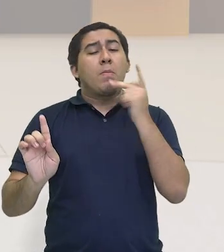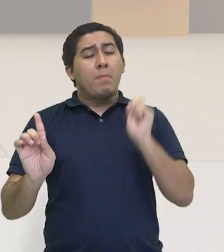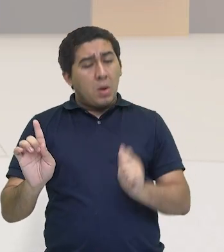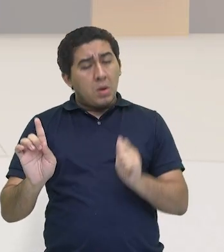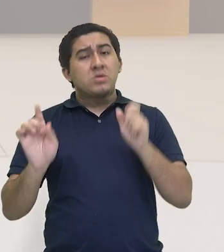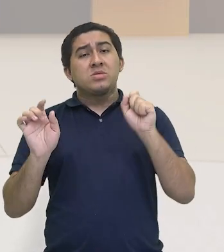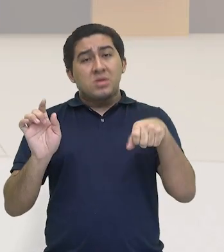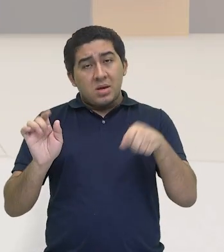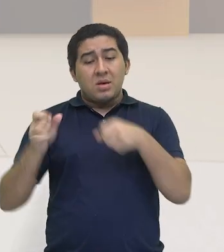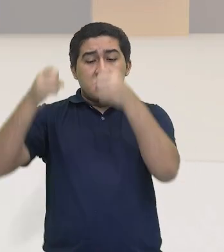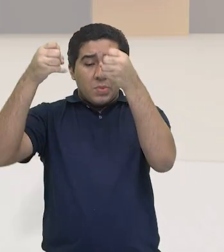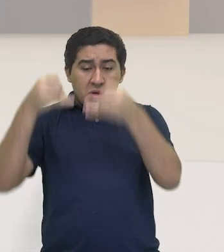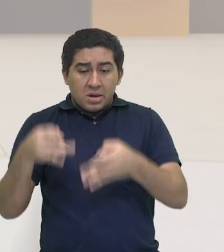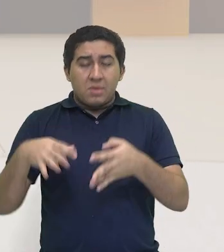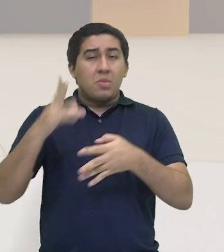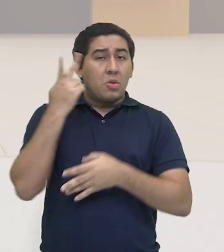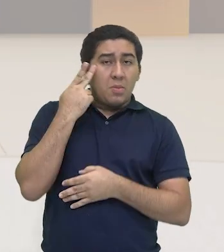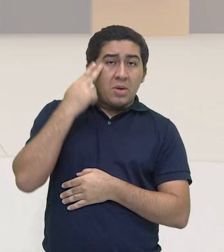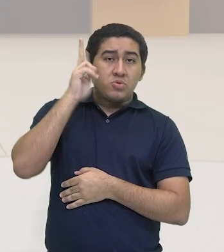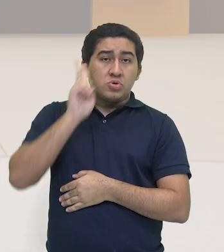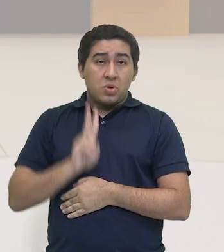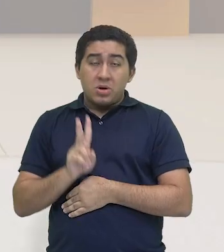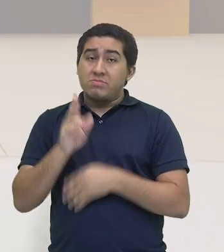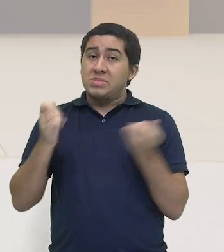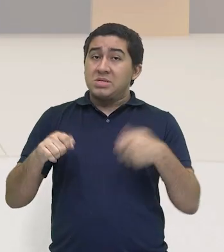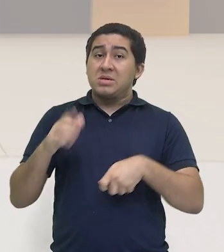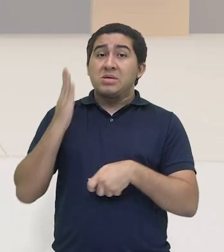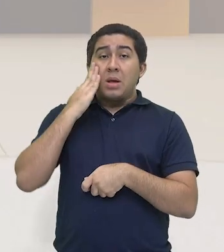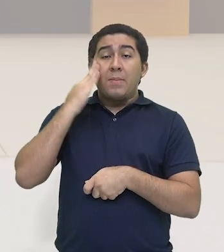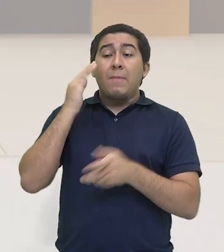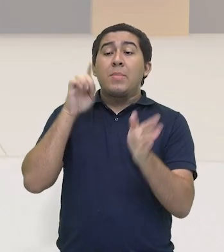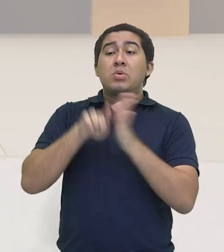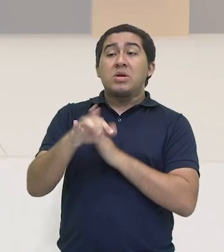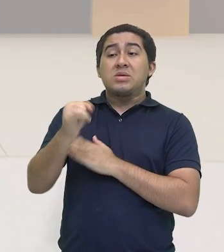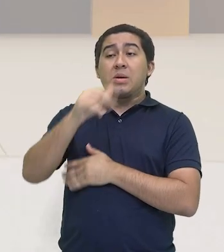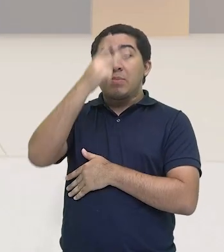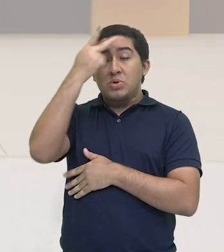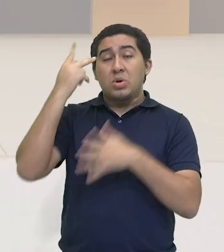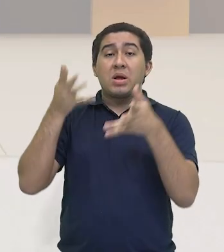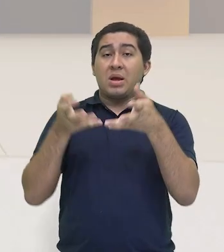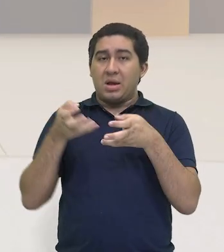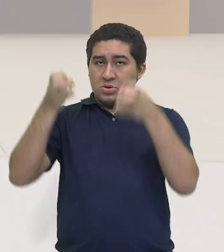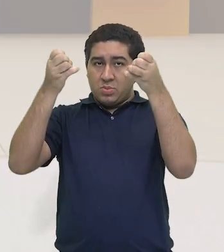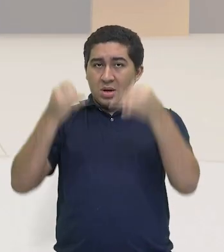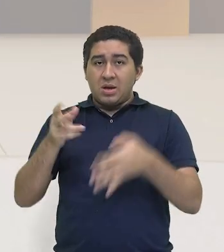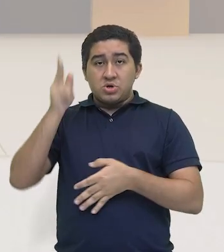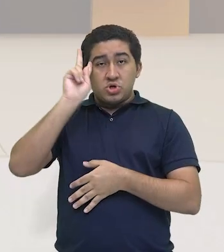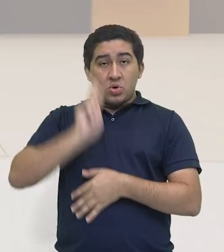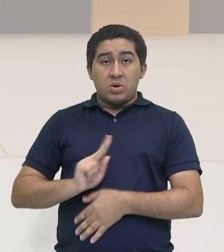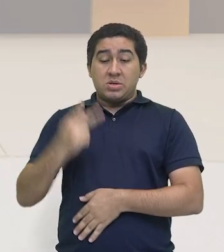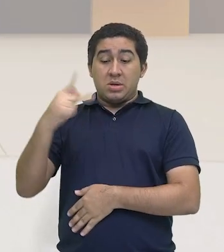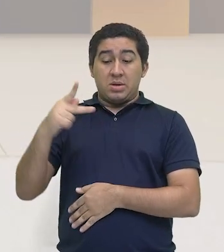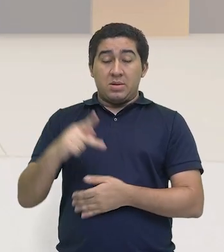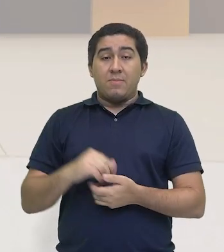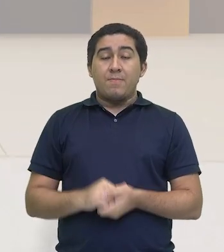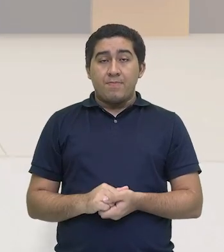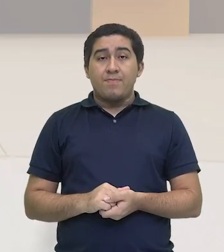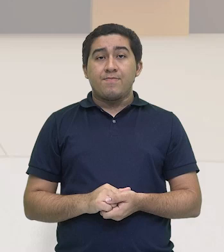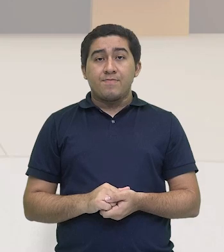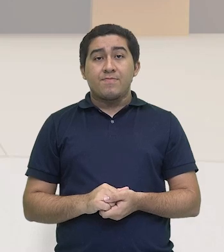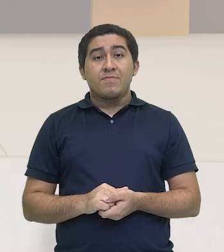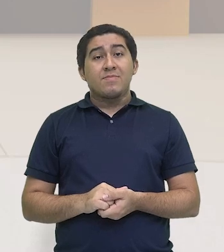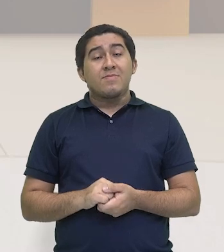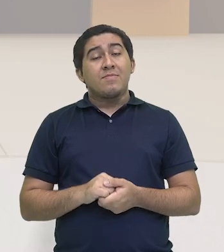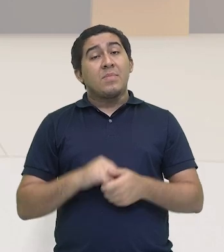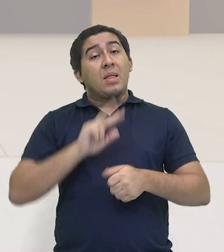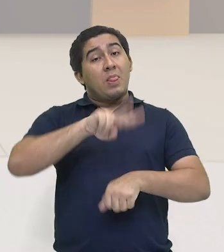as histórias. Isso mesmo. Então, você tem que pensar se as pessoas estão dispostas ali a contar as suas histórias, tá bom? Depois vocês vão pensar,